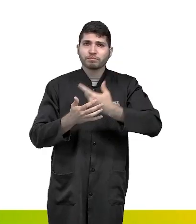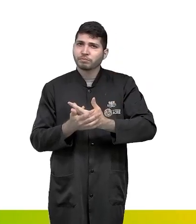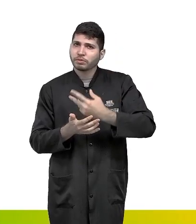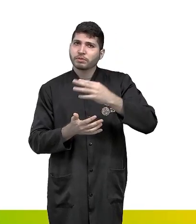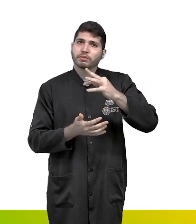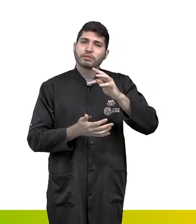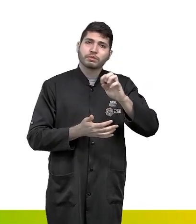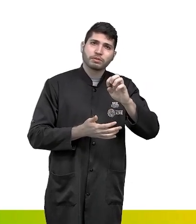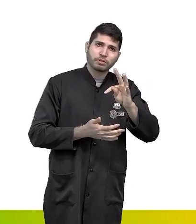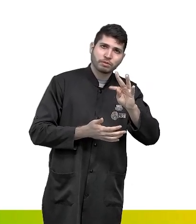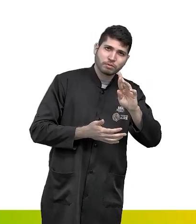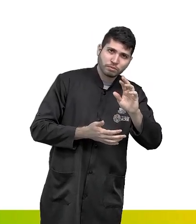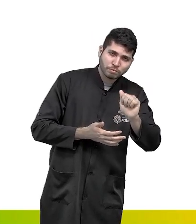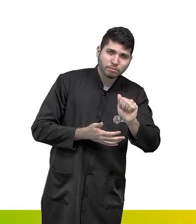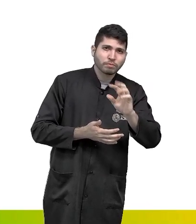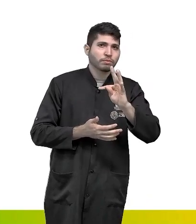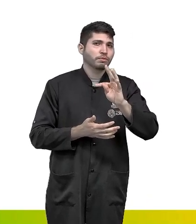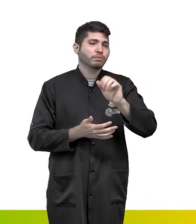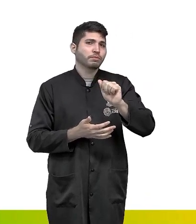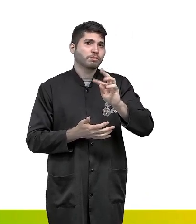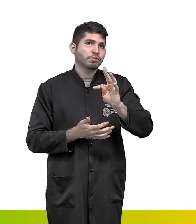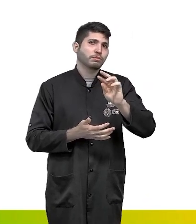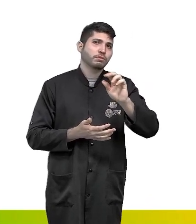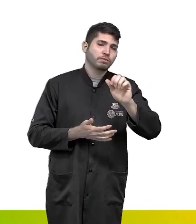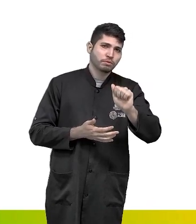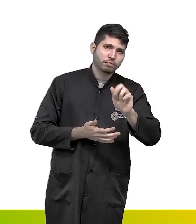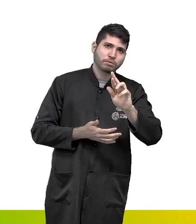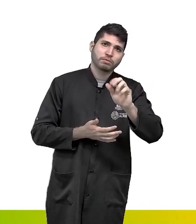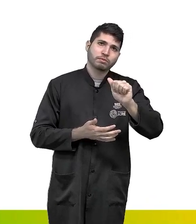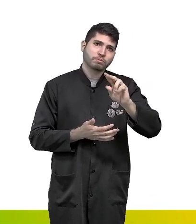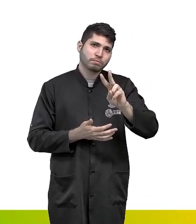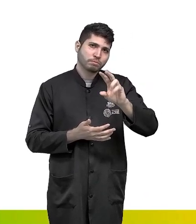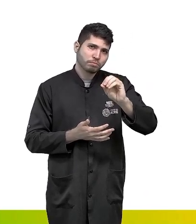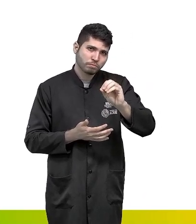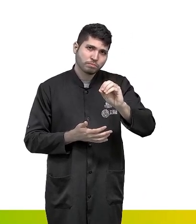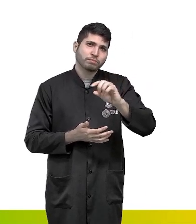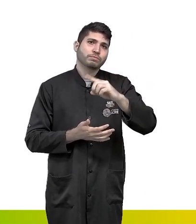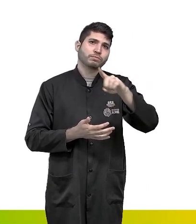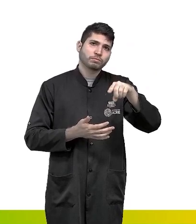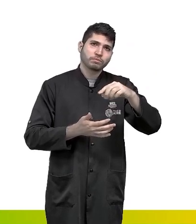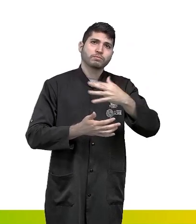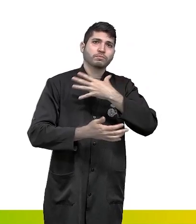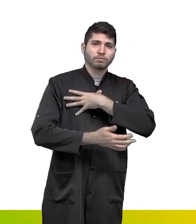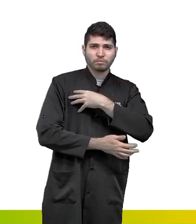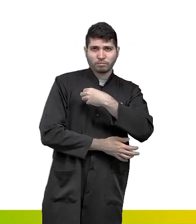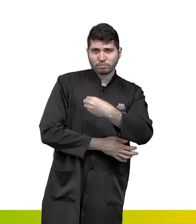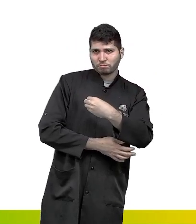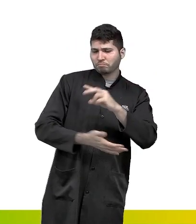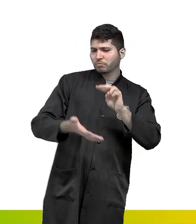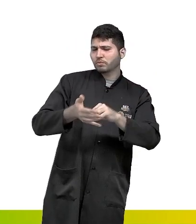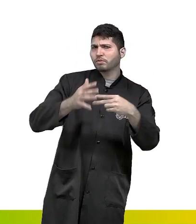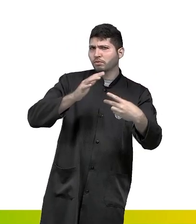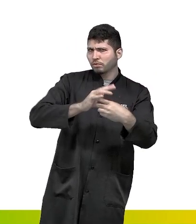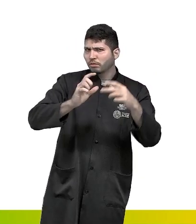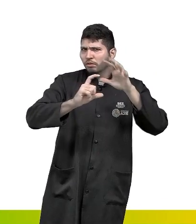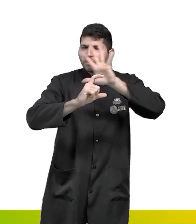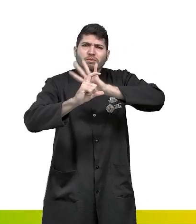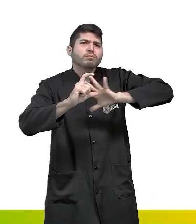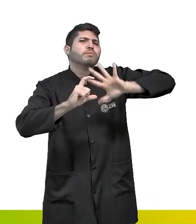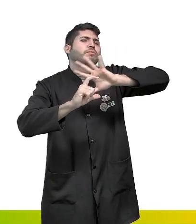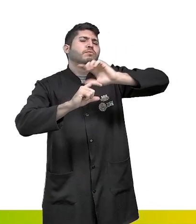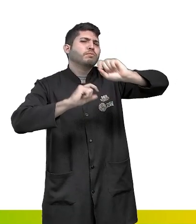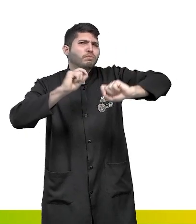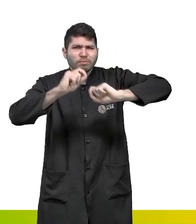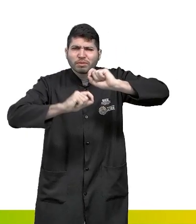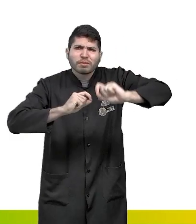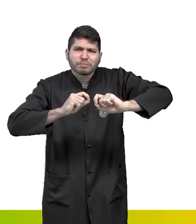tetravô, tataravô, bisavô, filho. O que significa essa charge? Essa